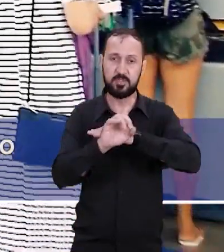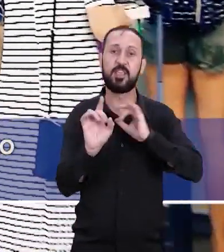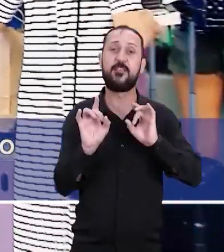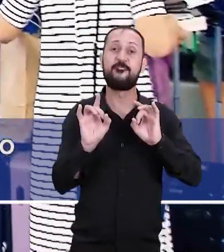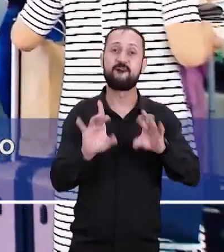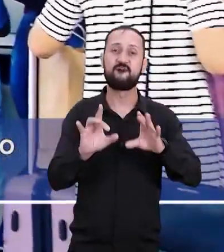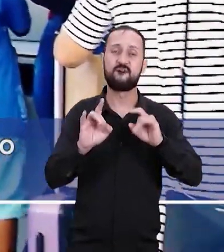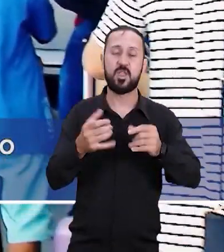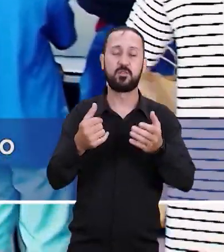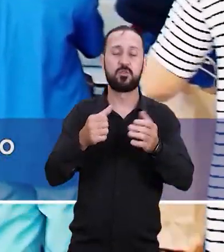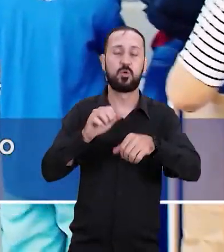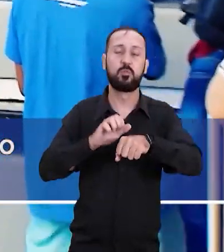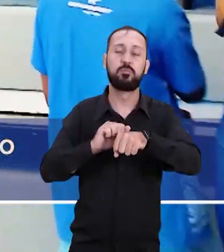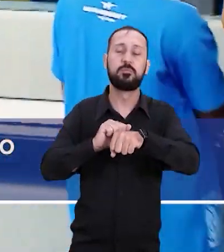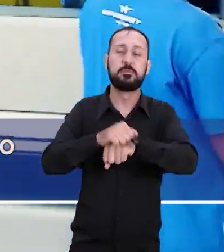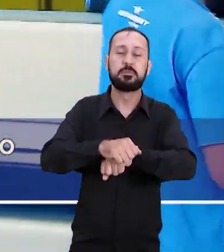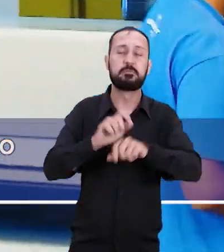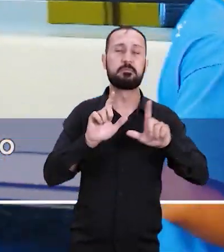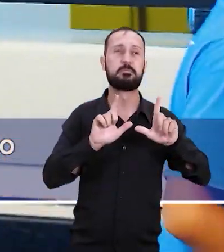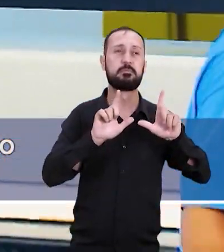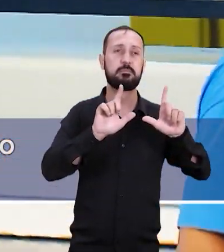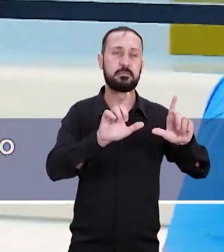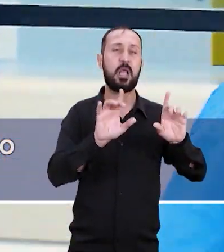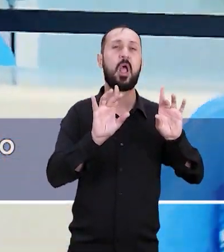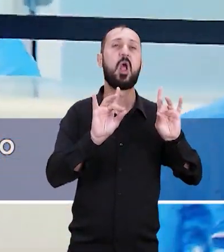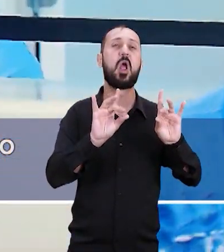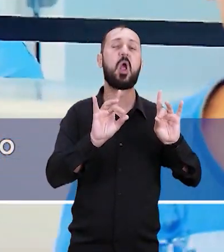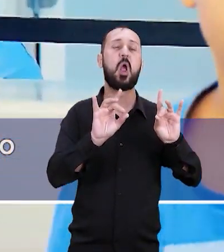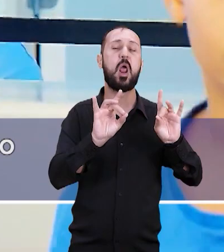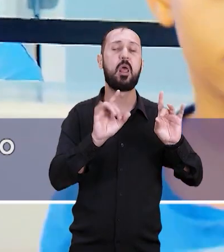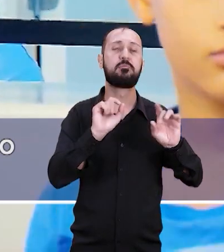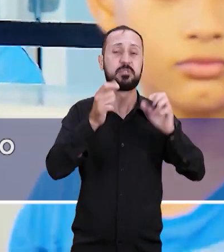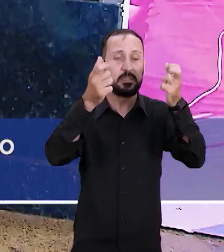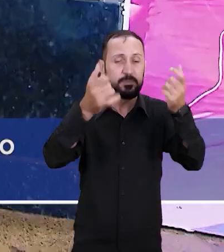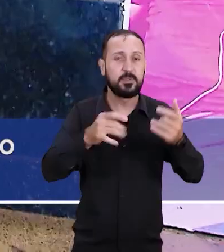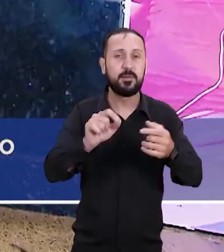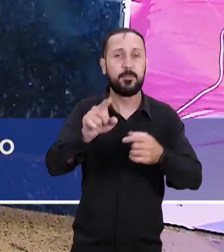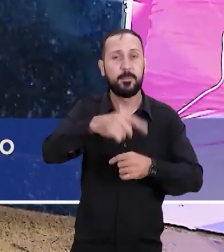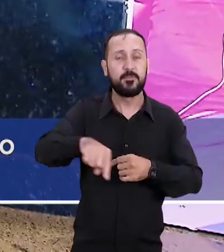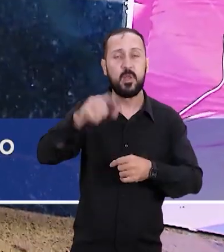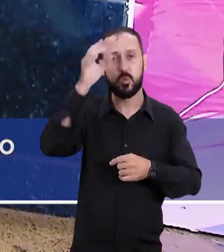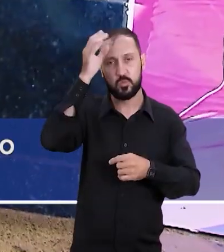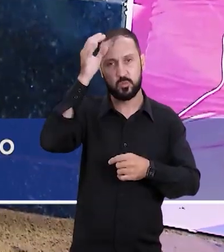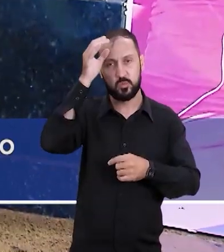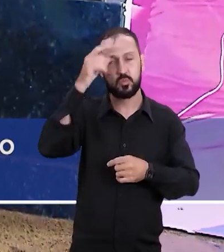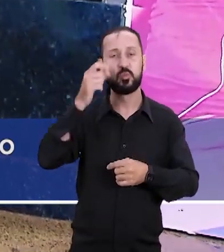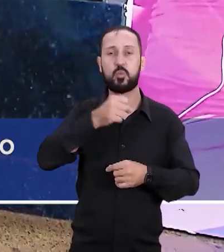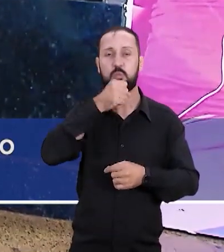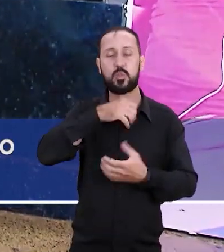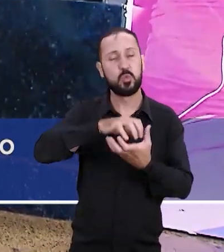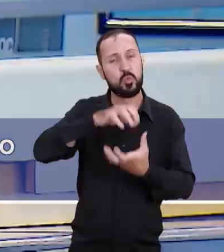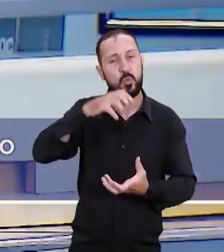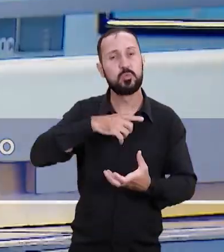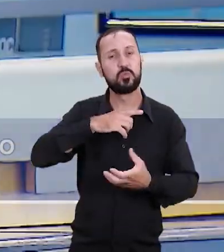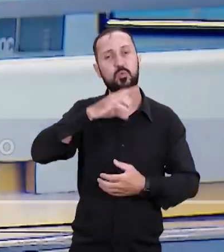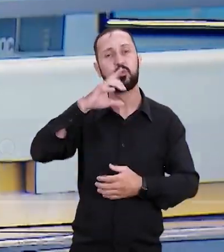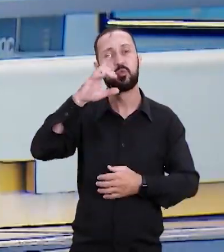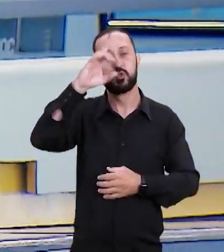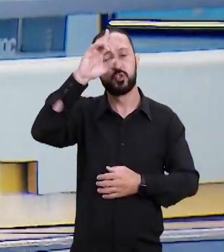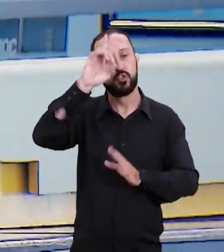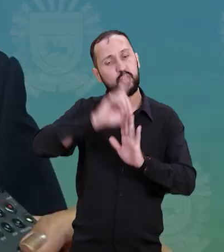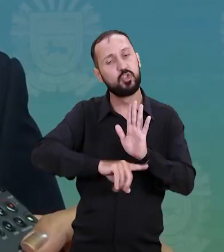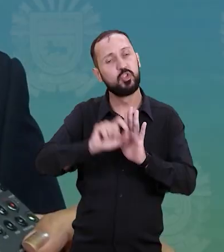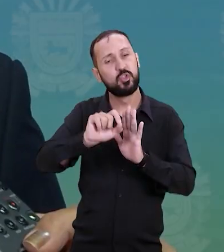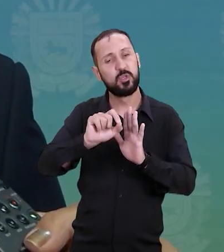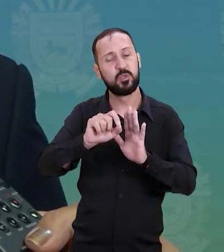de vendas de passagens adesivo contendo texto conscientizando a população sobre o direito do idoso ao passe